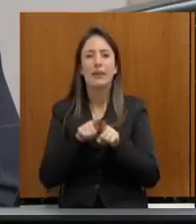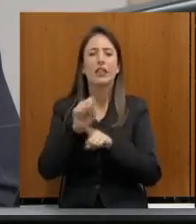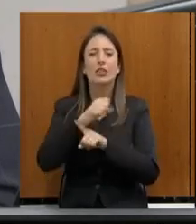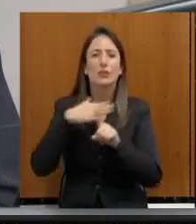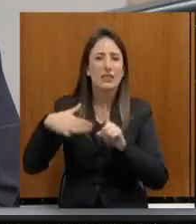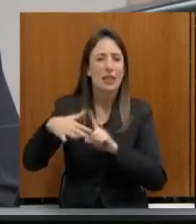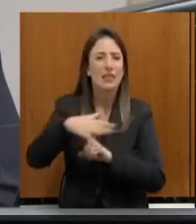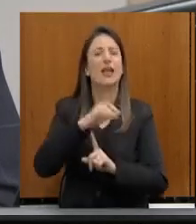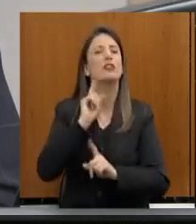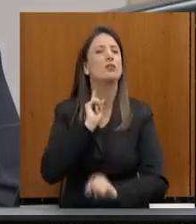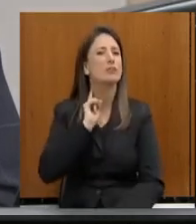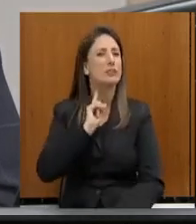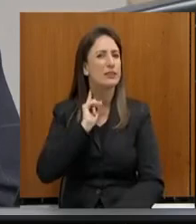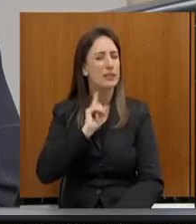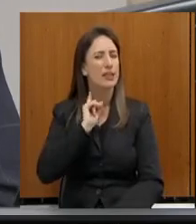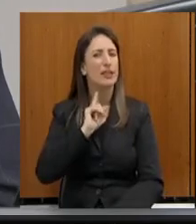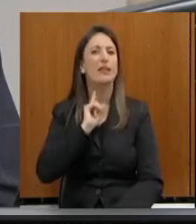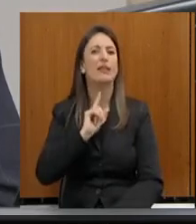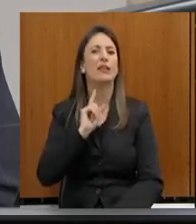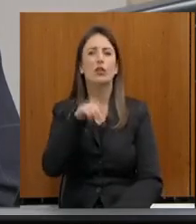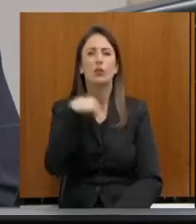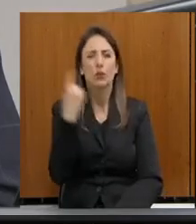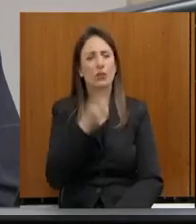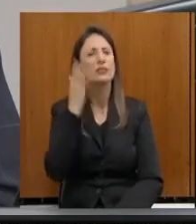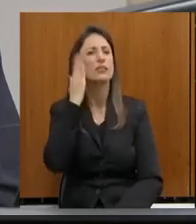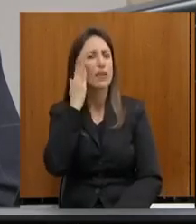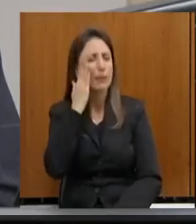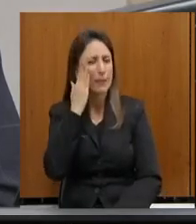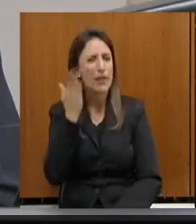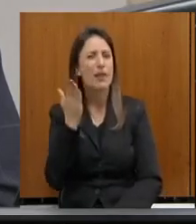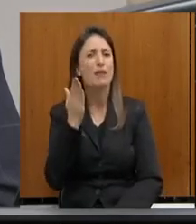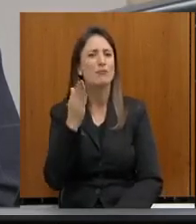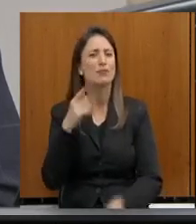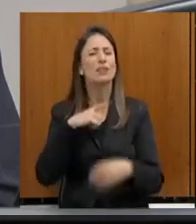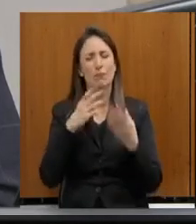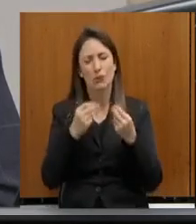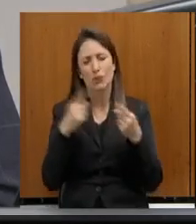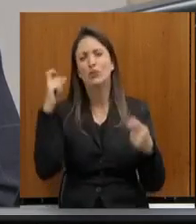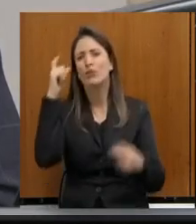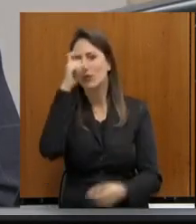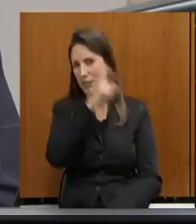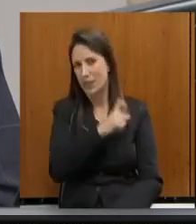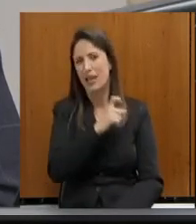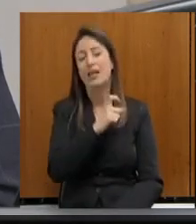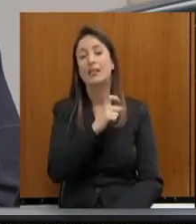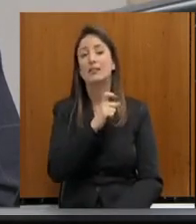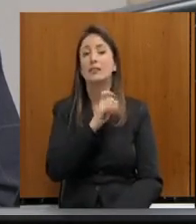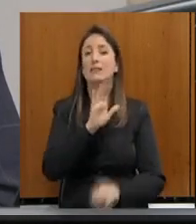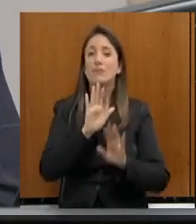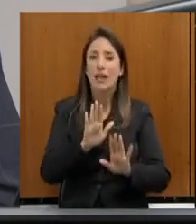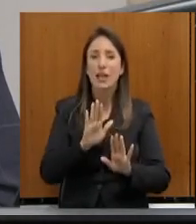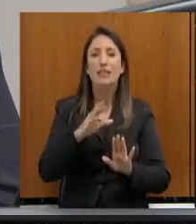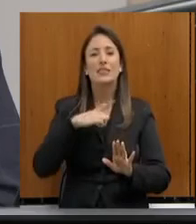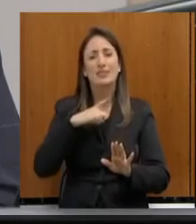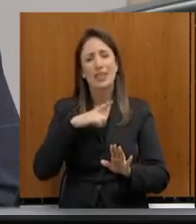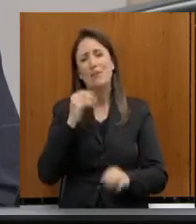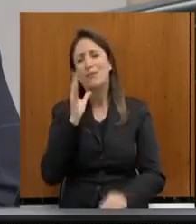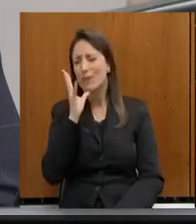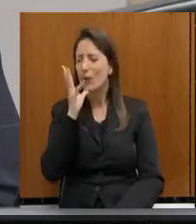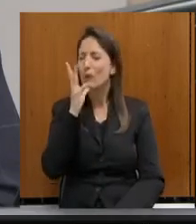mineira a gente sabe de todas as dificuldades mas existe uma morosidade